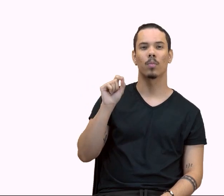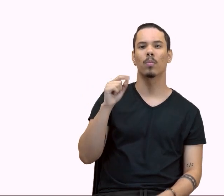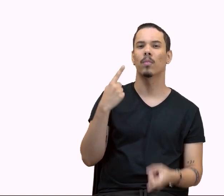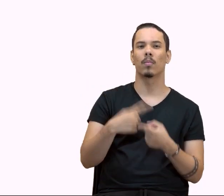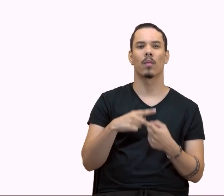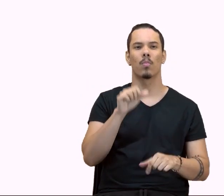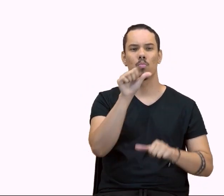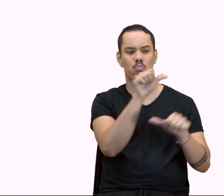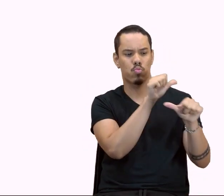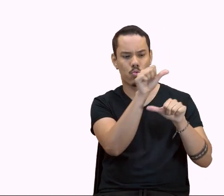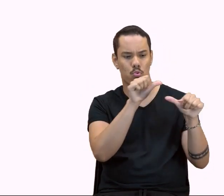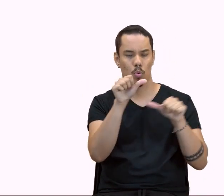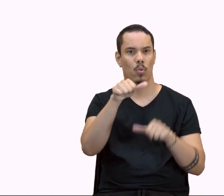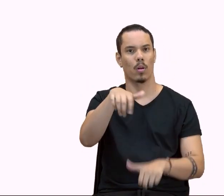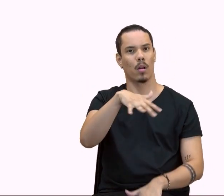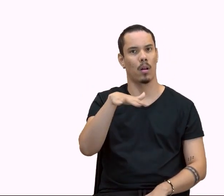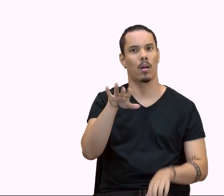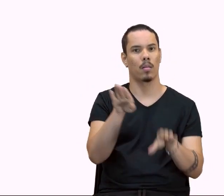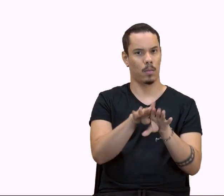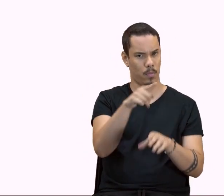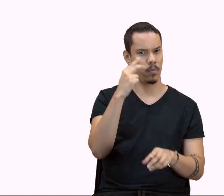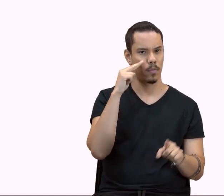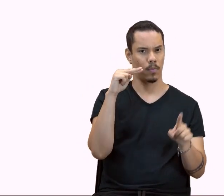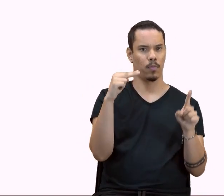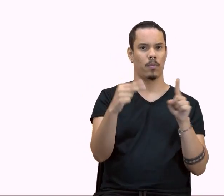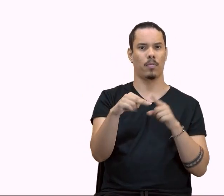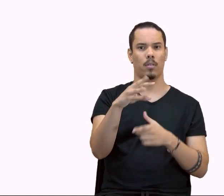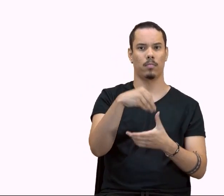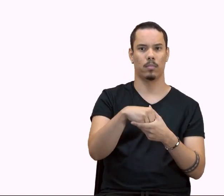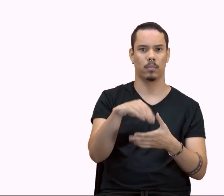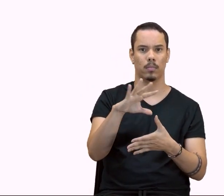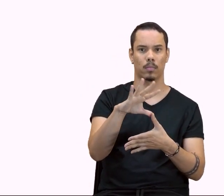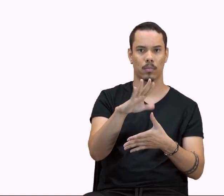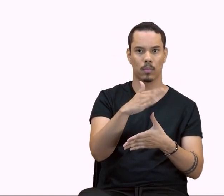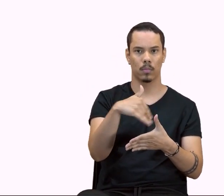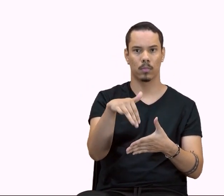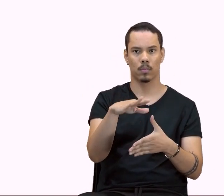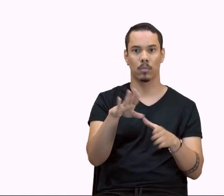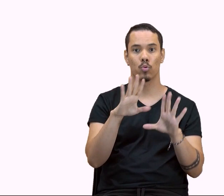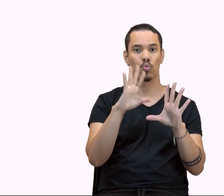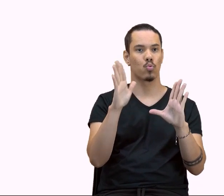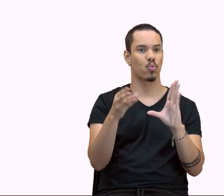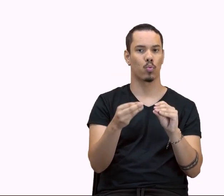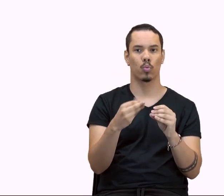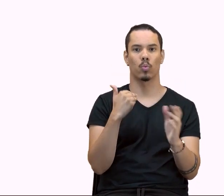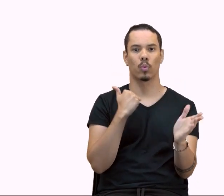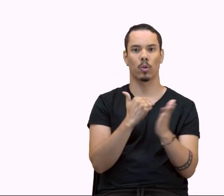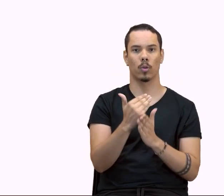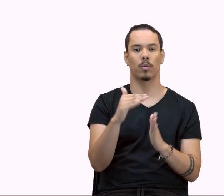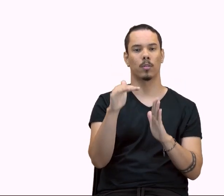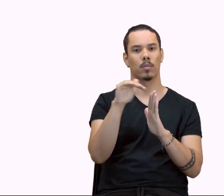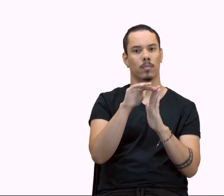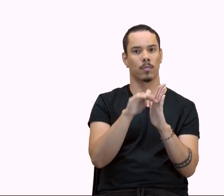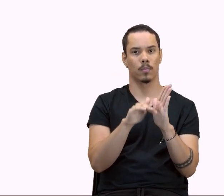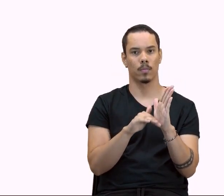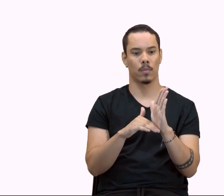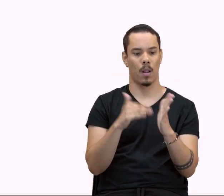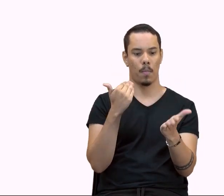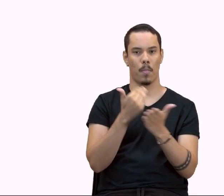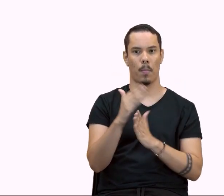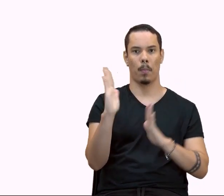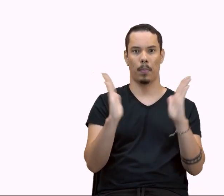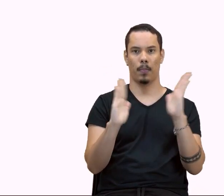zonas e que áreas espaciais e geográficas são essas, beleza? Começou a ser subdividido já, né, a partir desse período, na